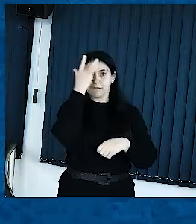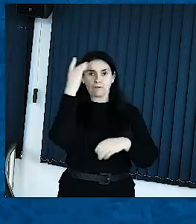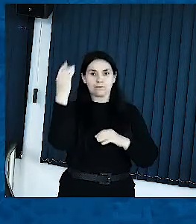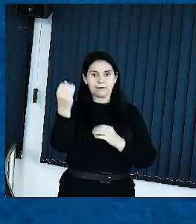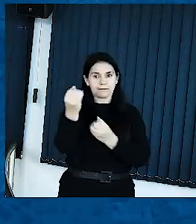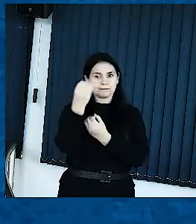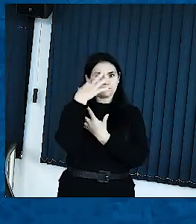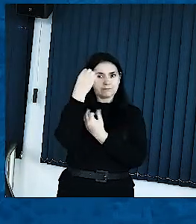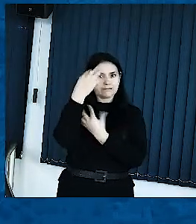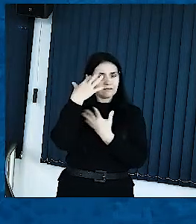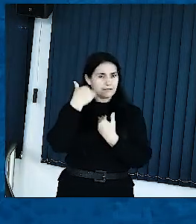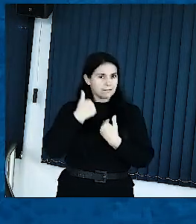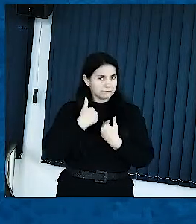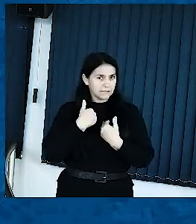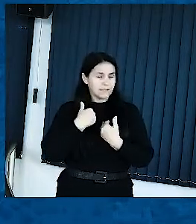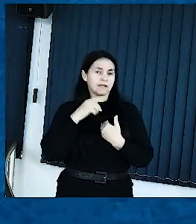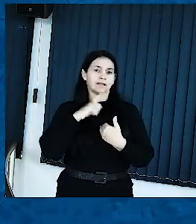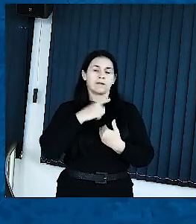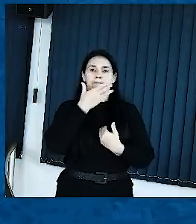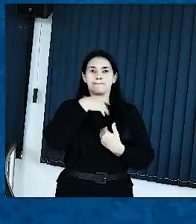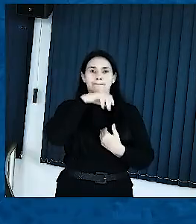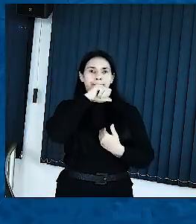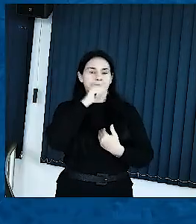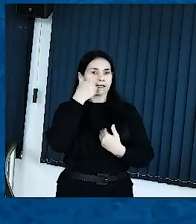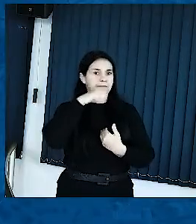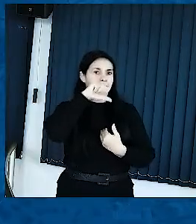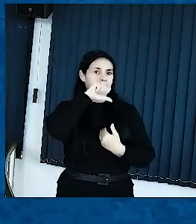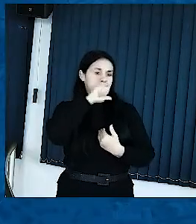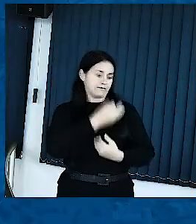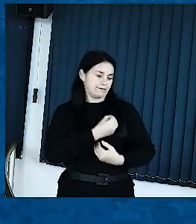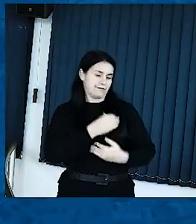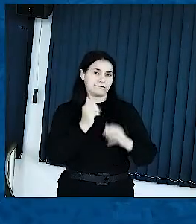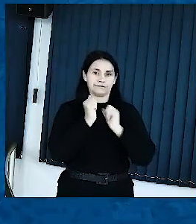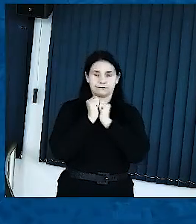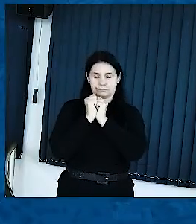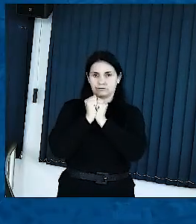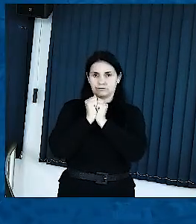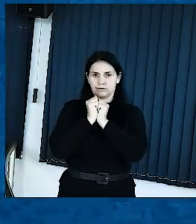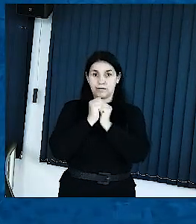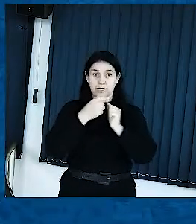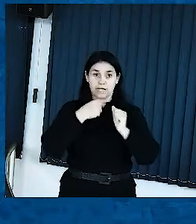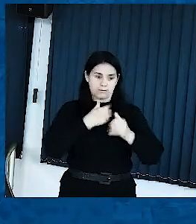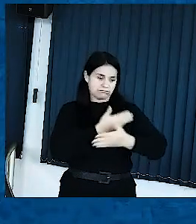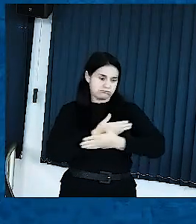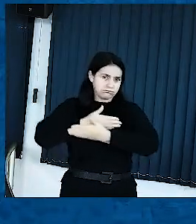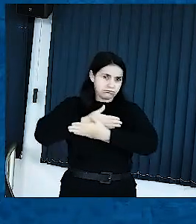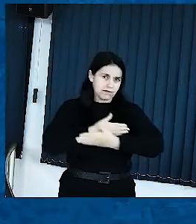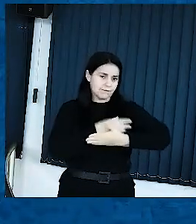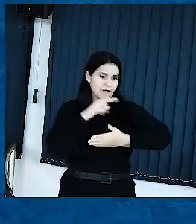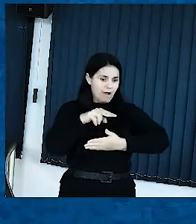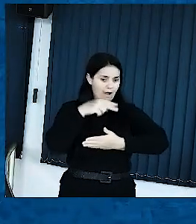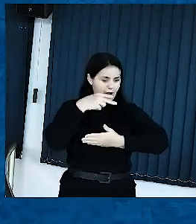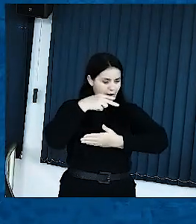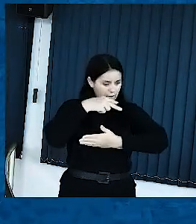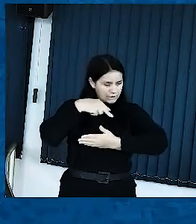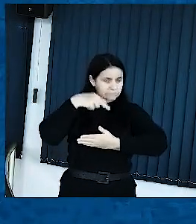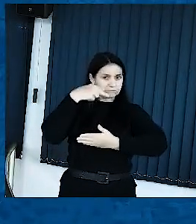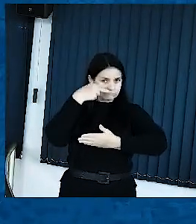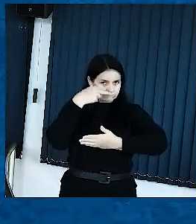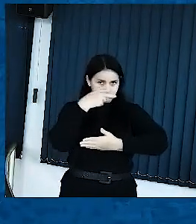ensine. Eu preciso ter um pai, uma mãe presente na minha vida, que desde bebê olhe no meu